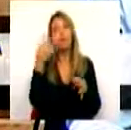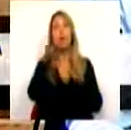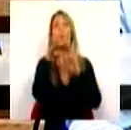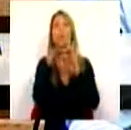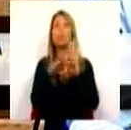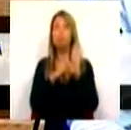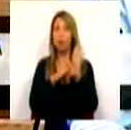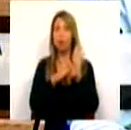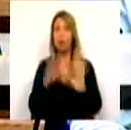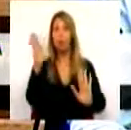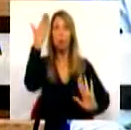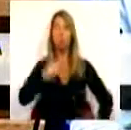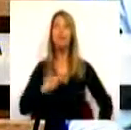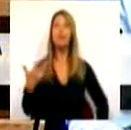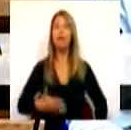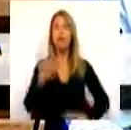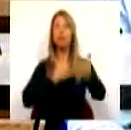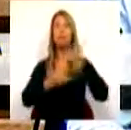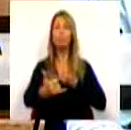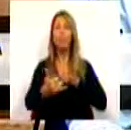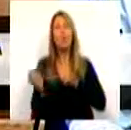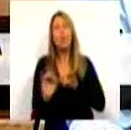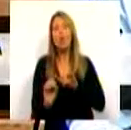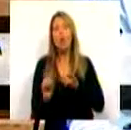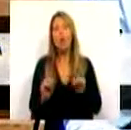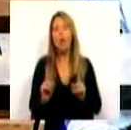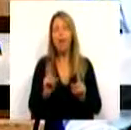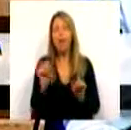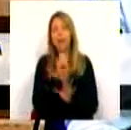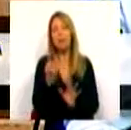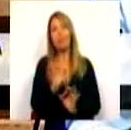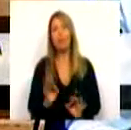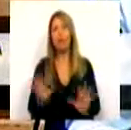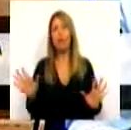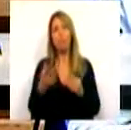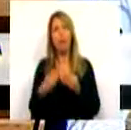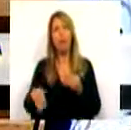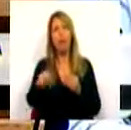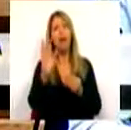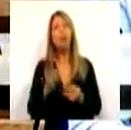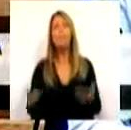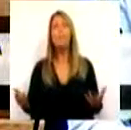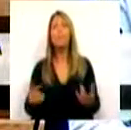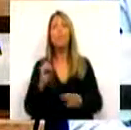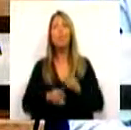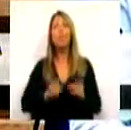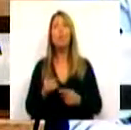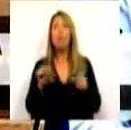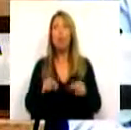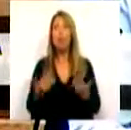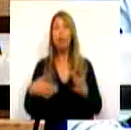Primeiro Direito, que substitui, não de forma literal, irá naturalmente além dele, aquilo que são hoje o